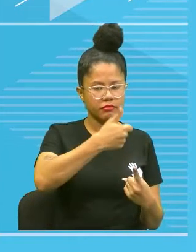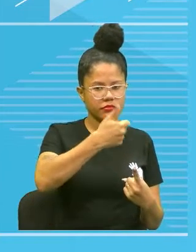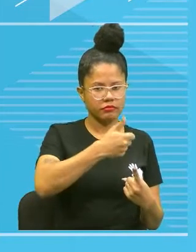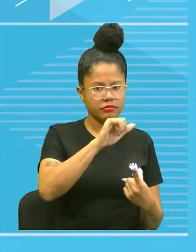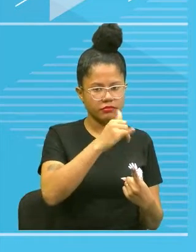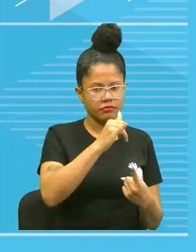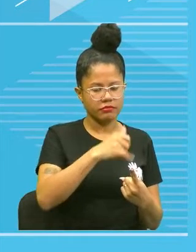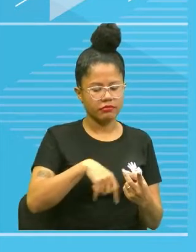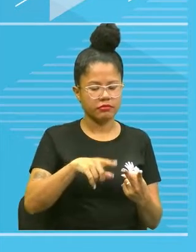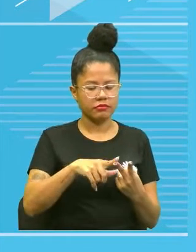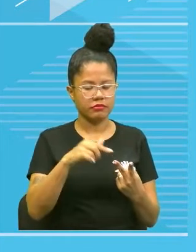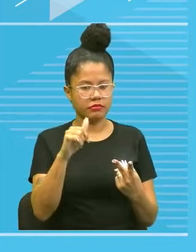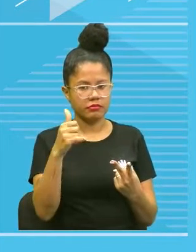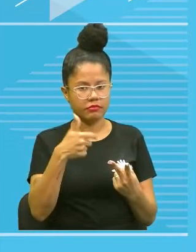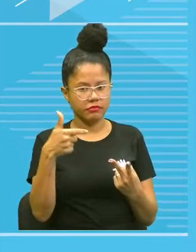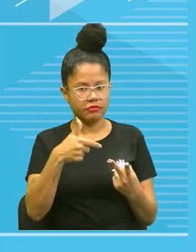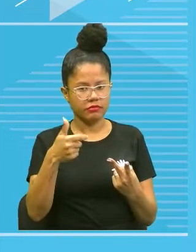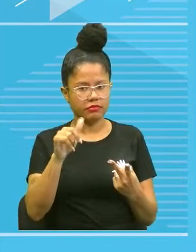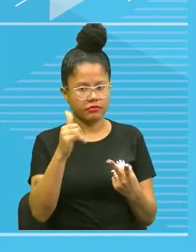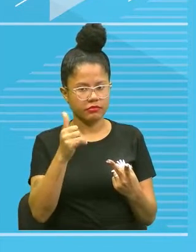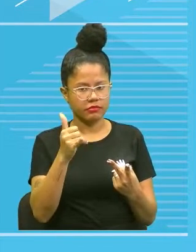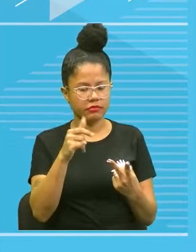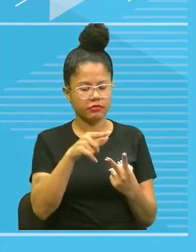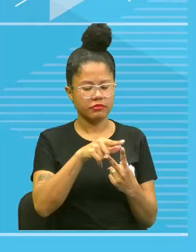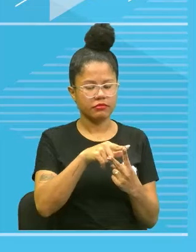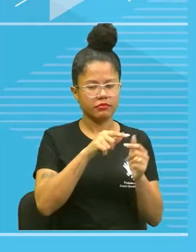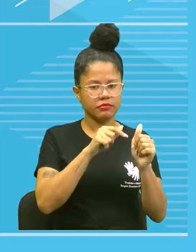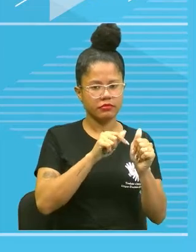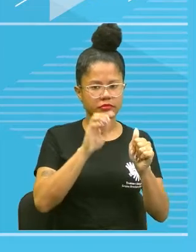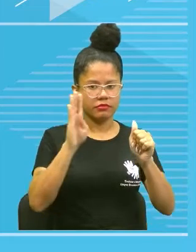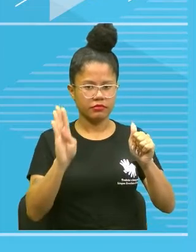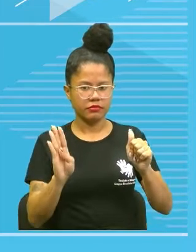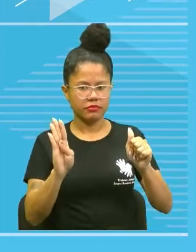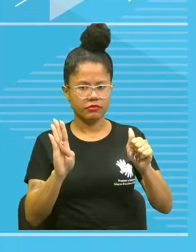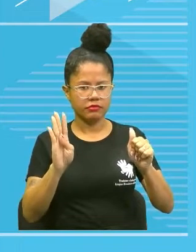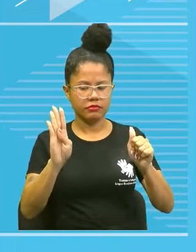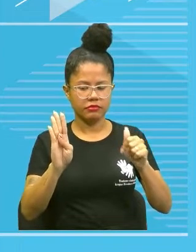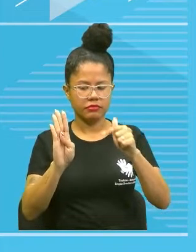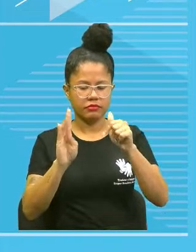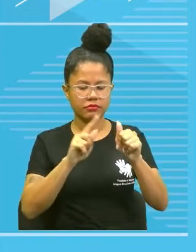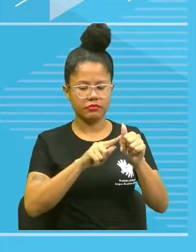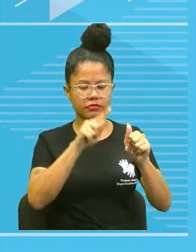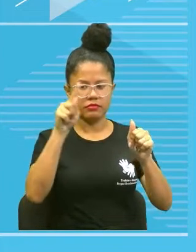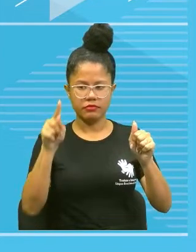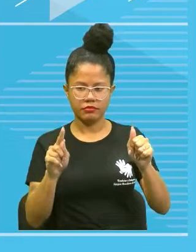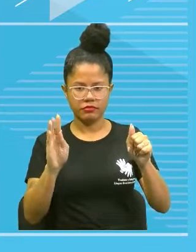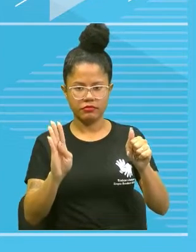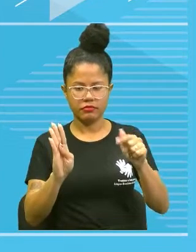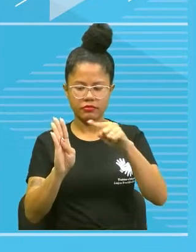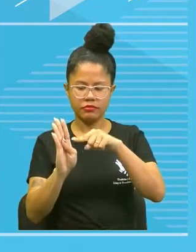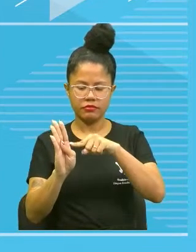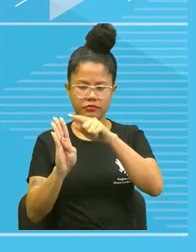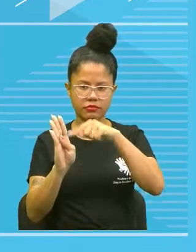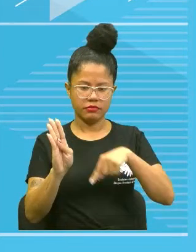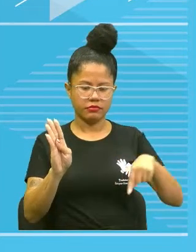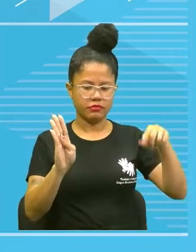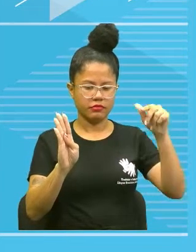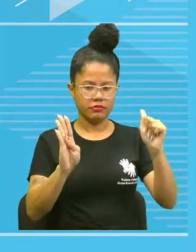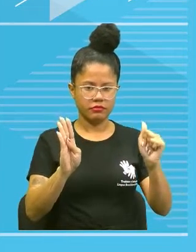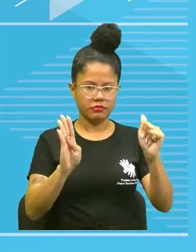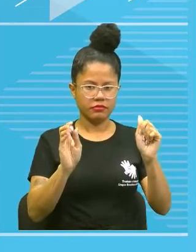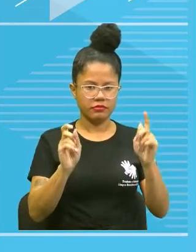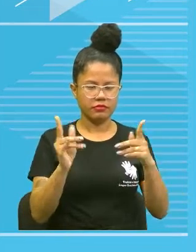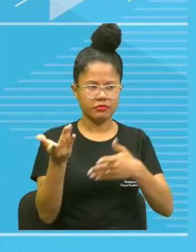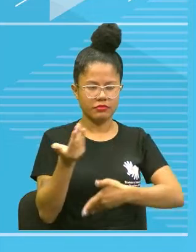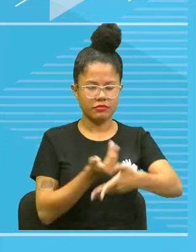quanto você gasta, entre aspas, para sair do ponto A para o ponto B e voltar do ponto B para o ponto A. Aí você tem essa